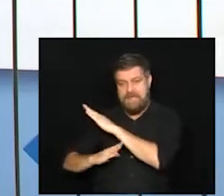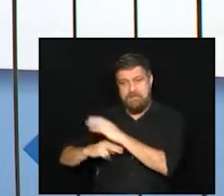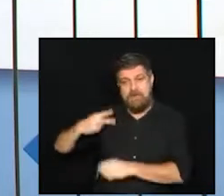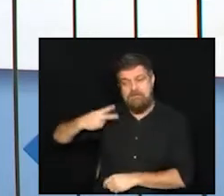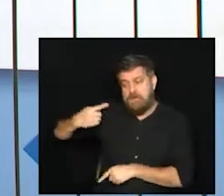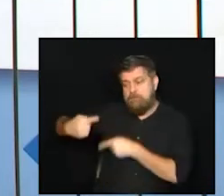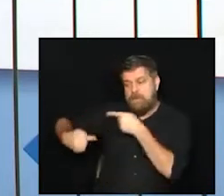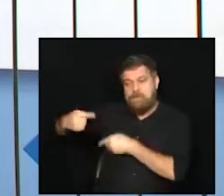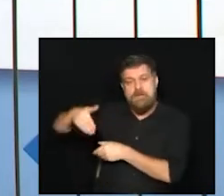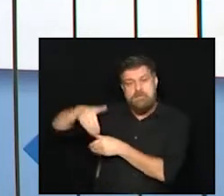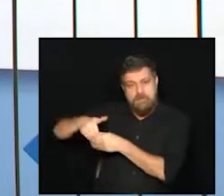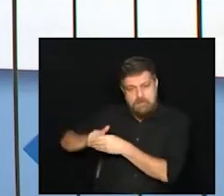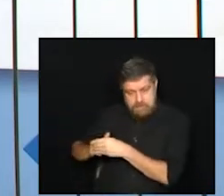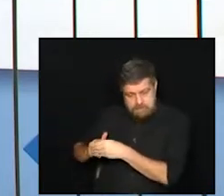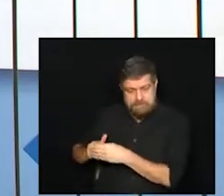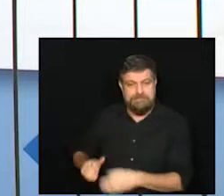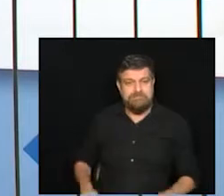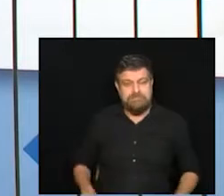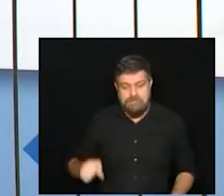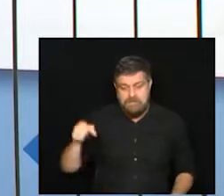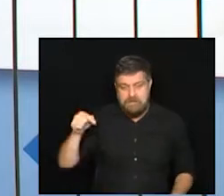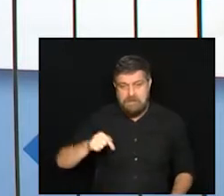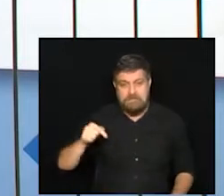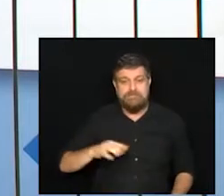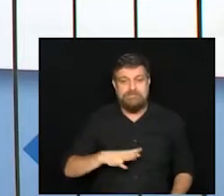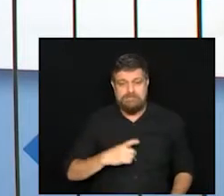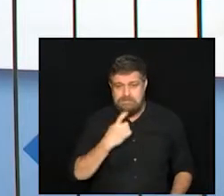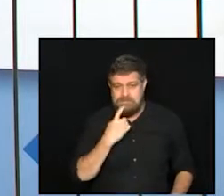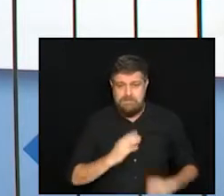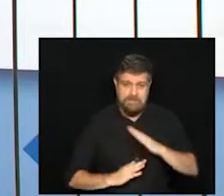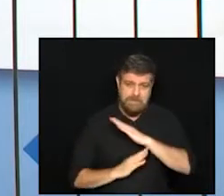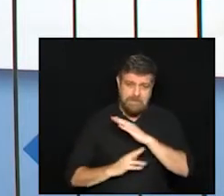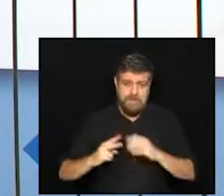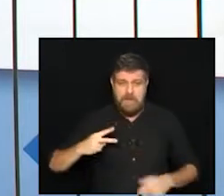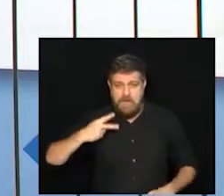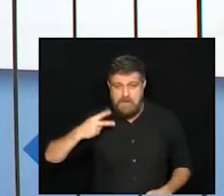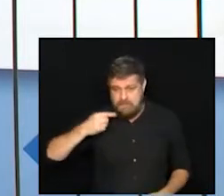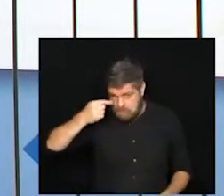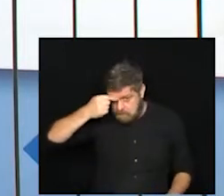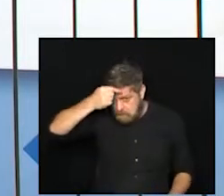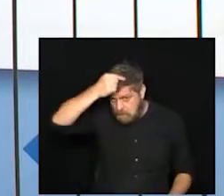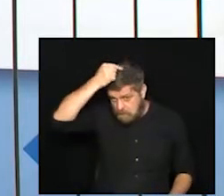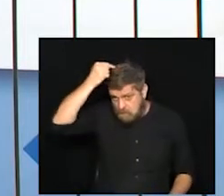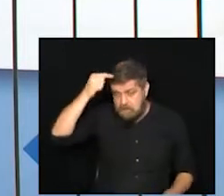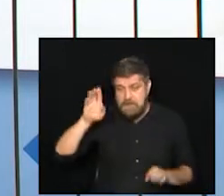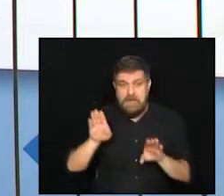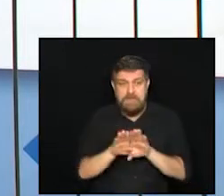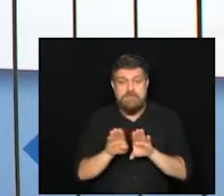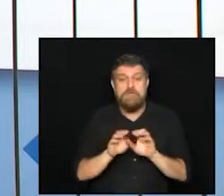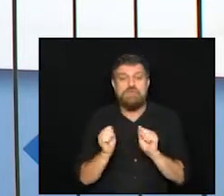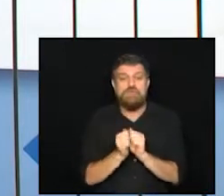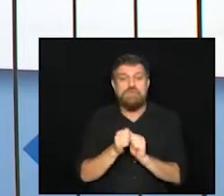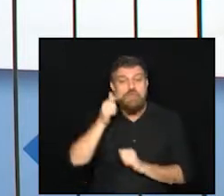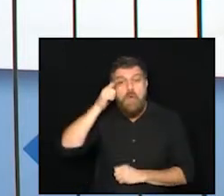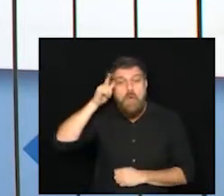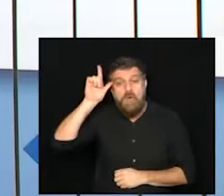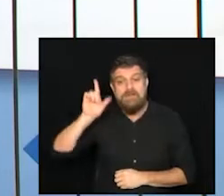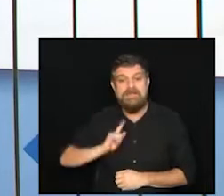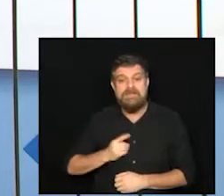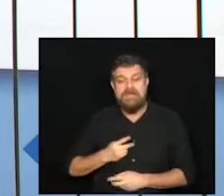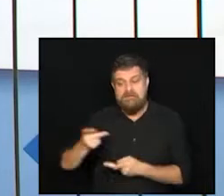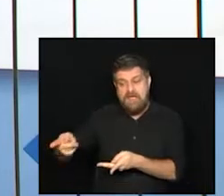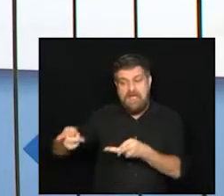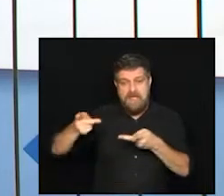entrar em votação e aqui no legislativo o campineiro vereador Paulo Gaspar recebeu ontem a visita